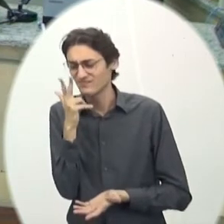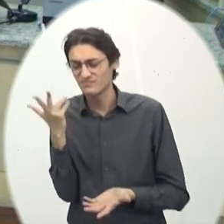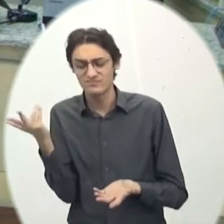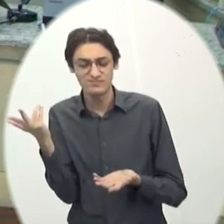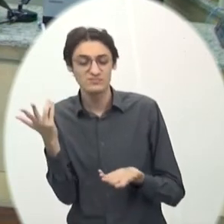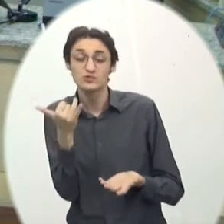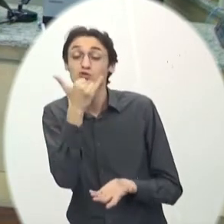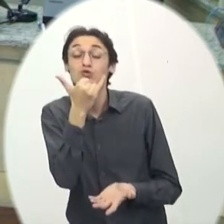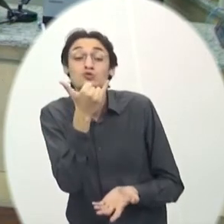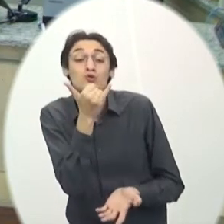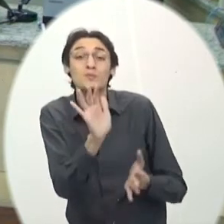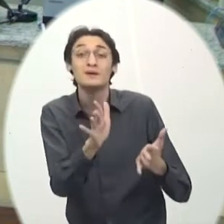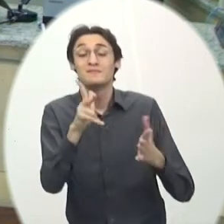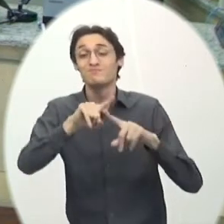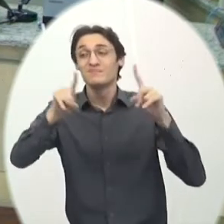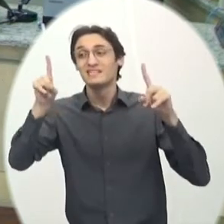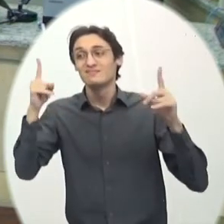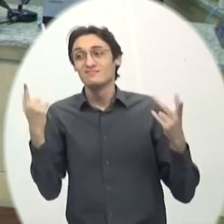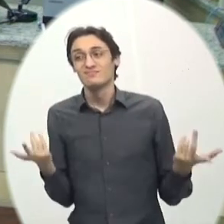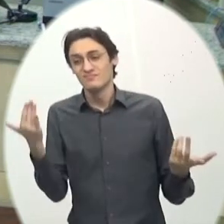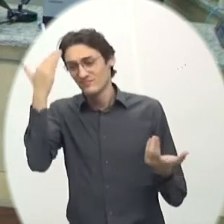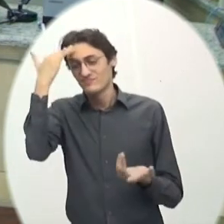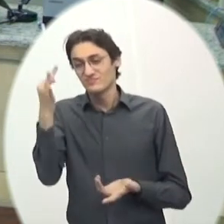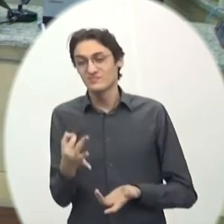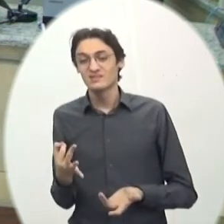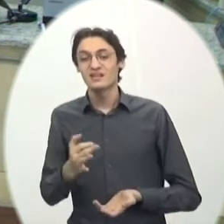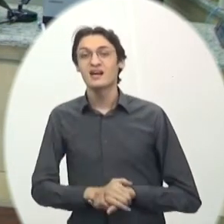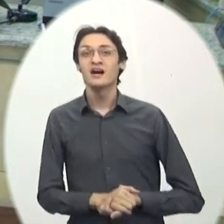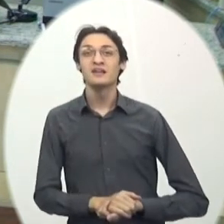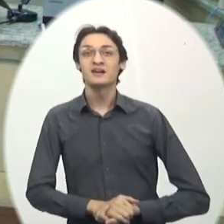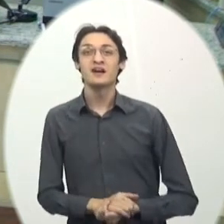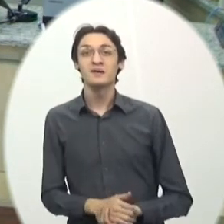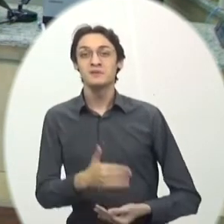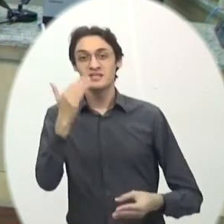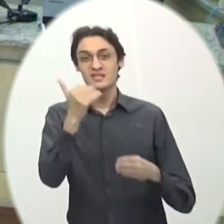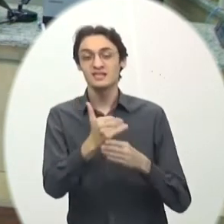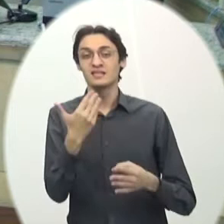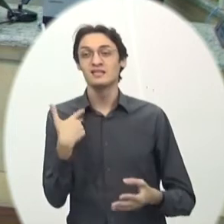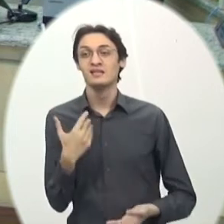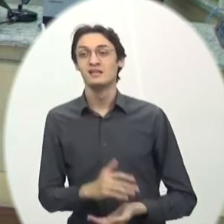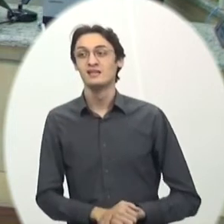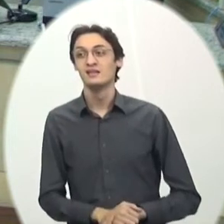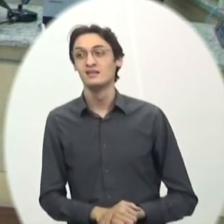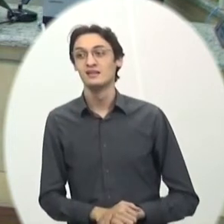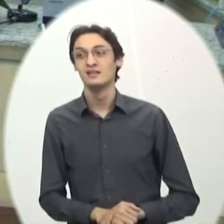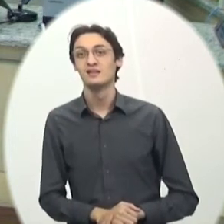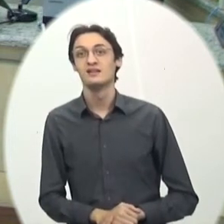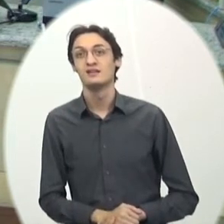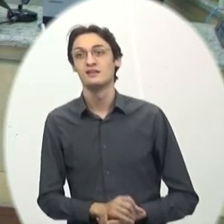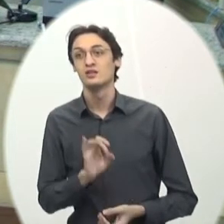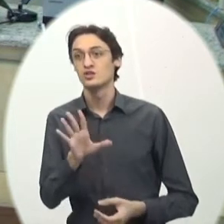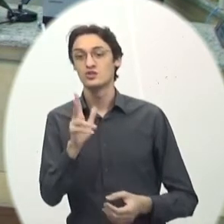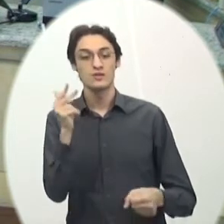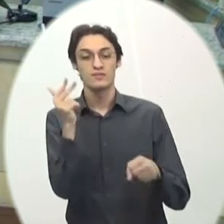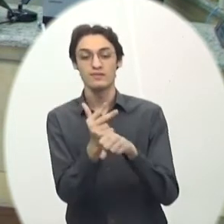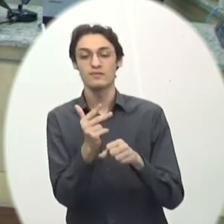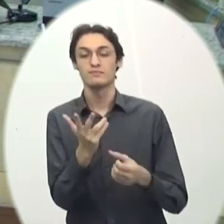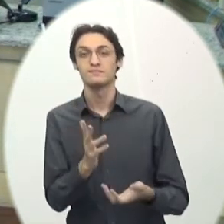mim, desculpa, mas para mim eu não consegui cair a ficha. Desculpa, era só queria relatar isso, senhor presidente.